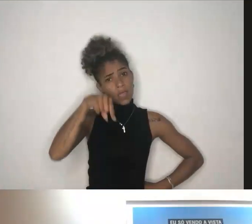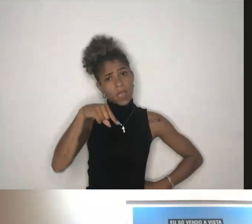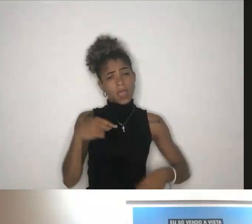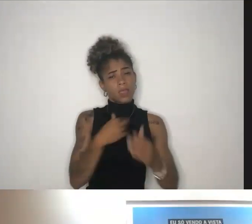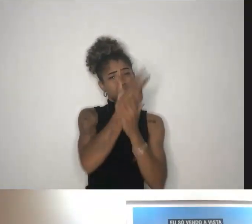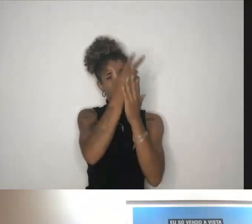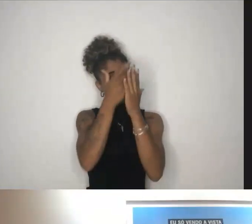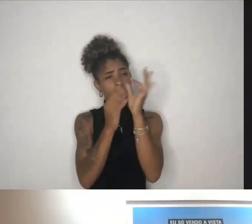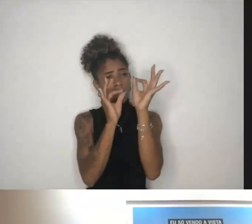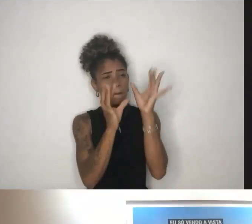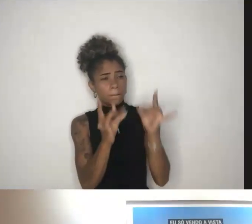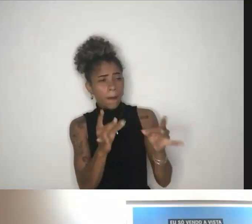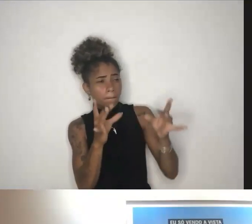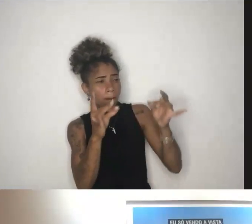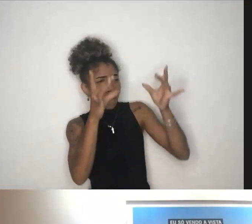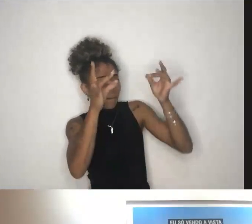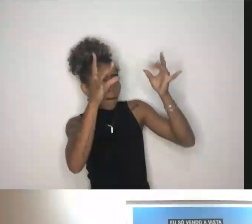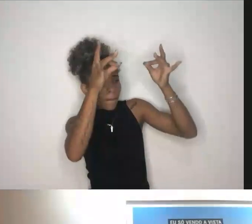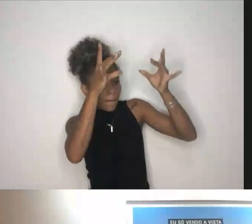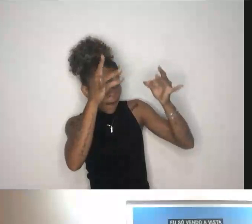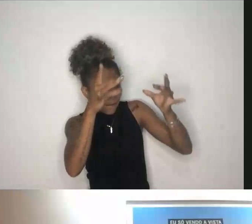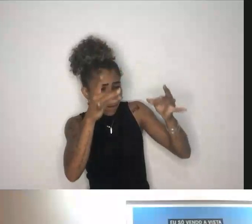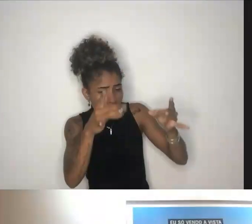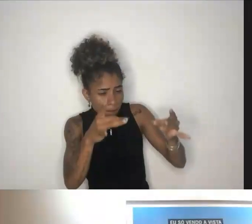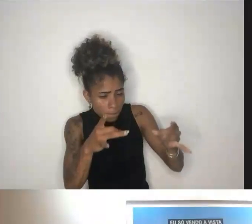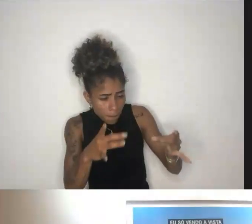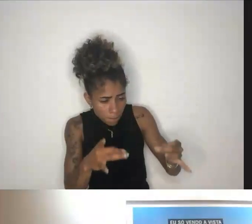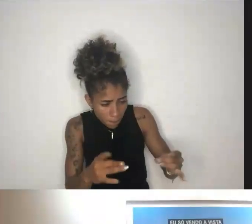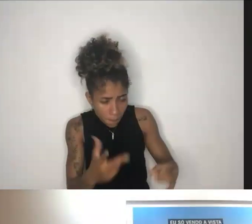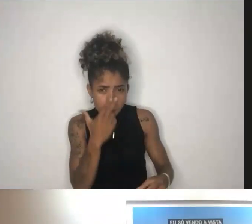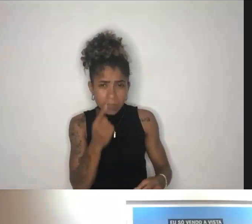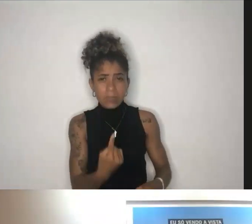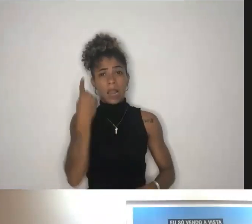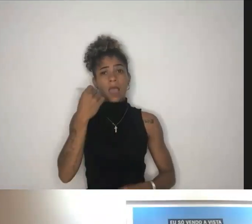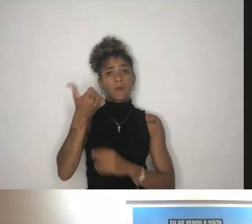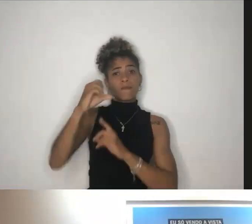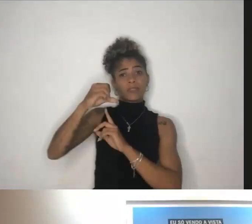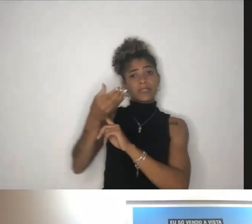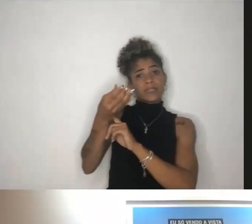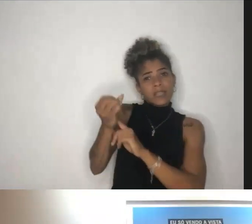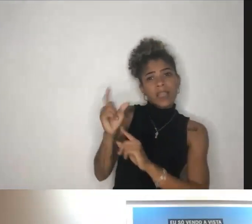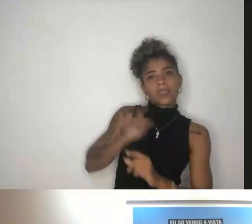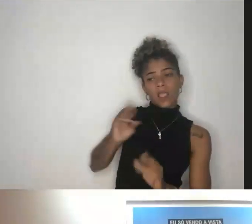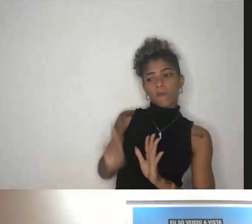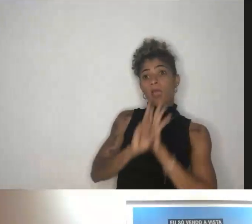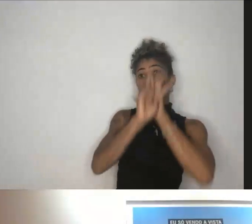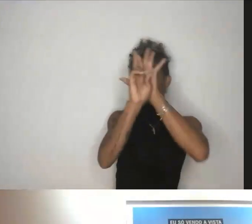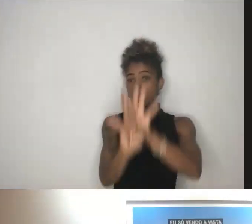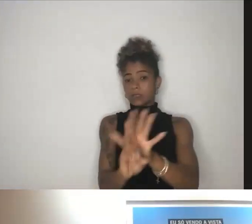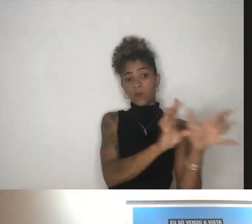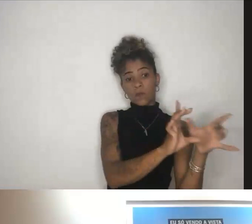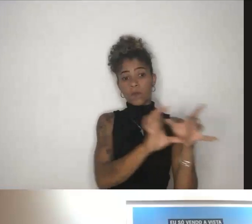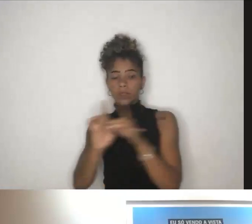com todo aquele apreço do da corrida espacial dos anos 60 ele tem uma referência uma contextualização de